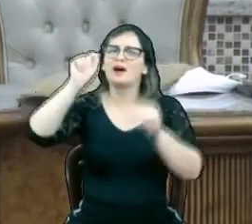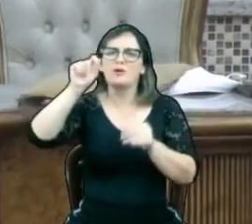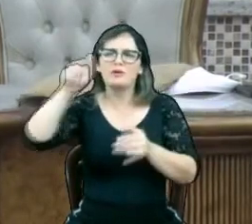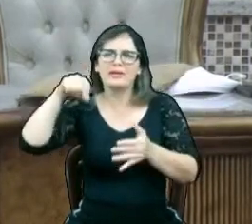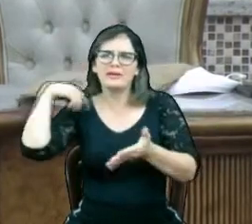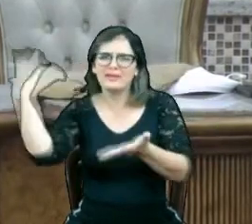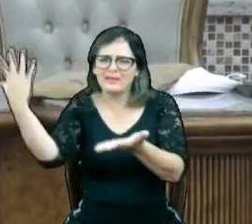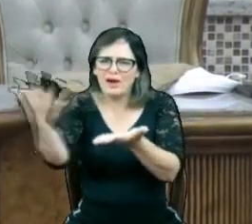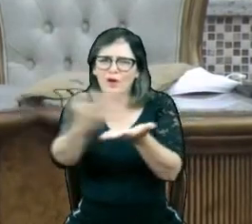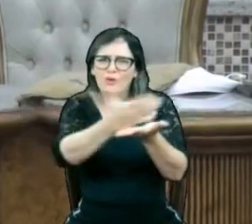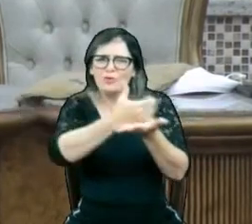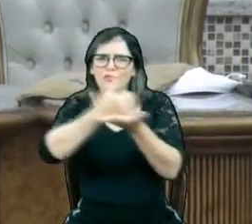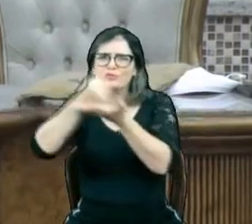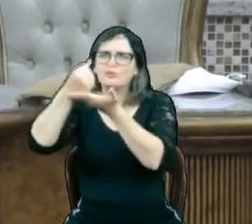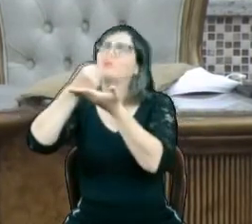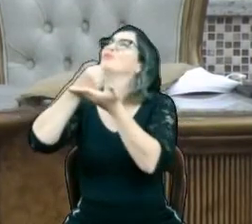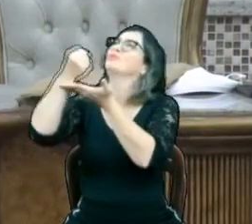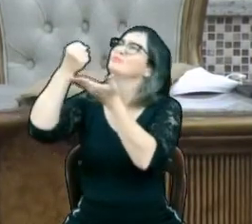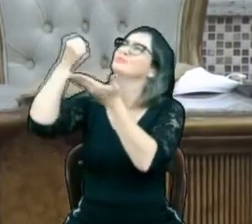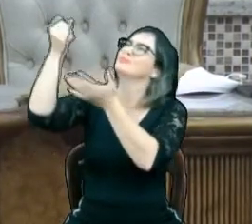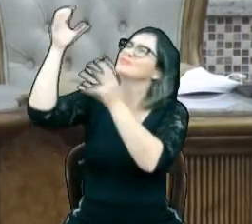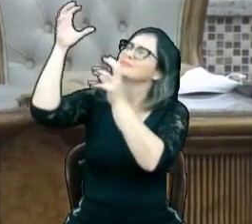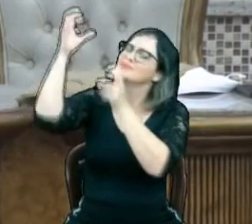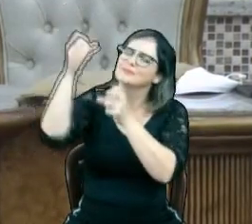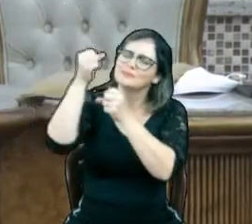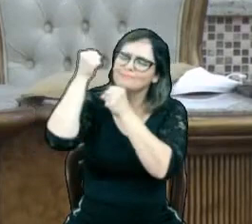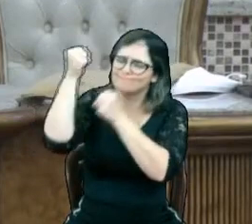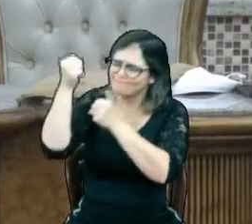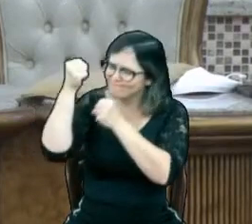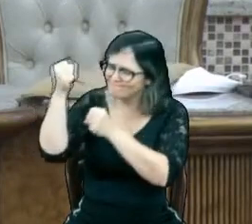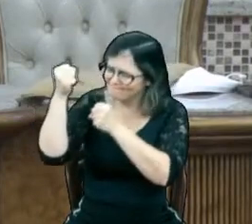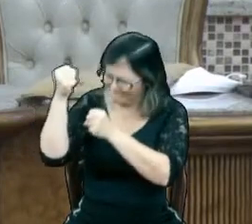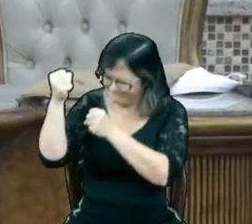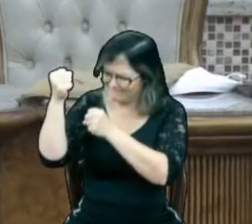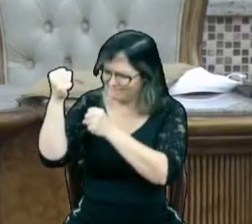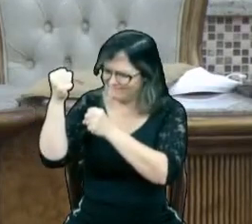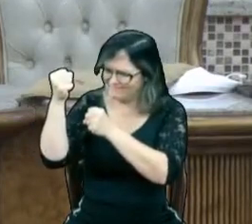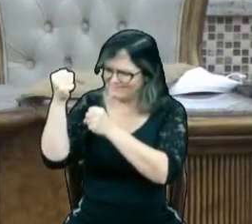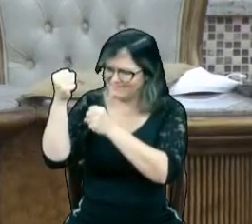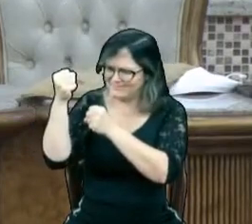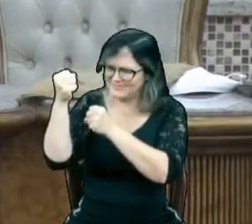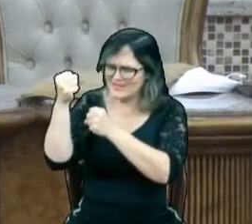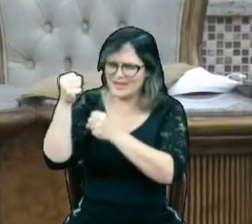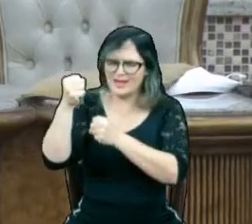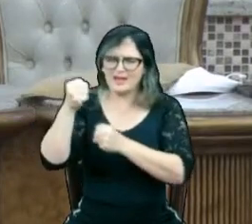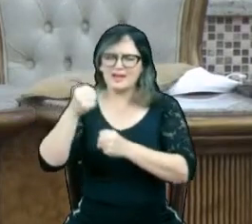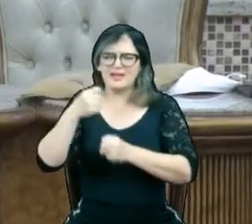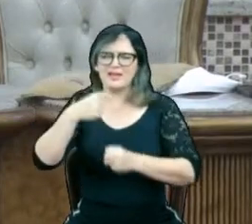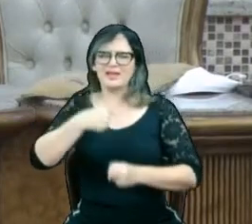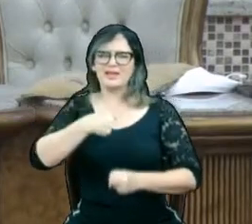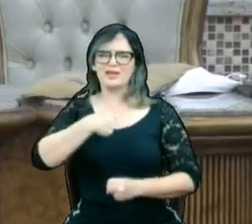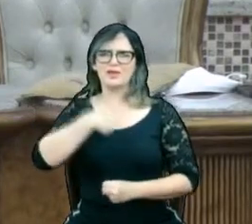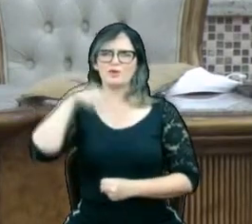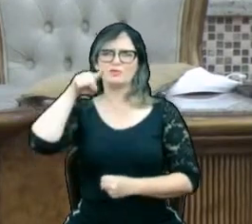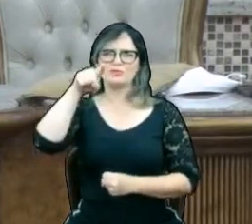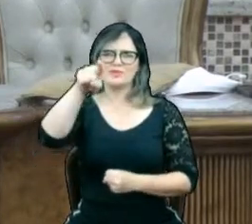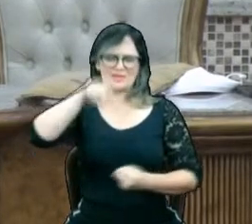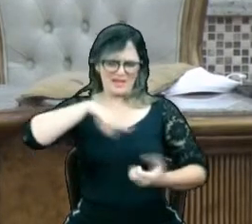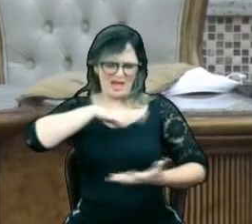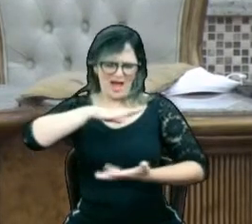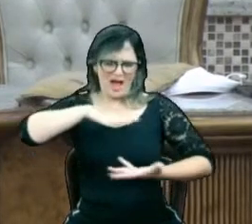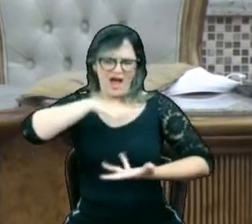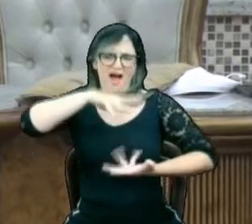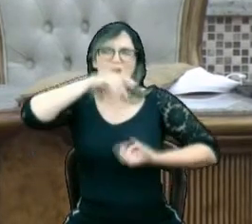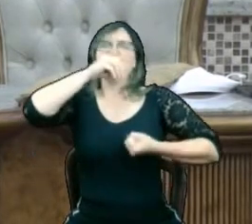mundo bendigo ao Senhor se você se você tem a sua alma cheia do espírito santo de Deus e